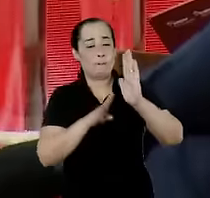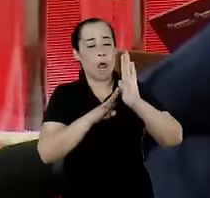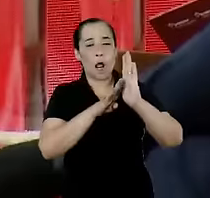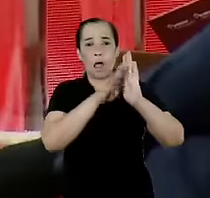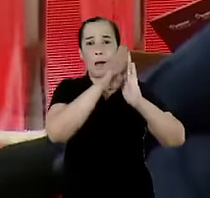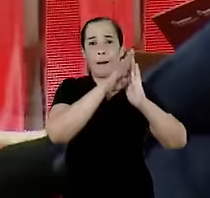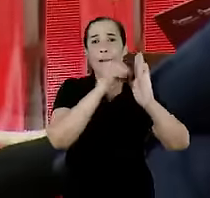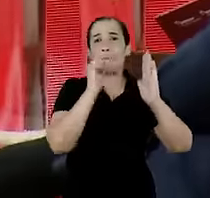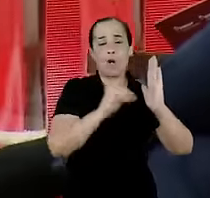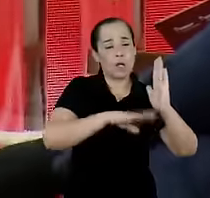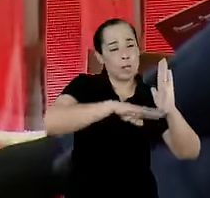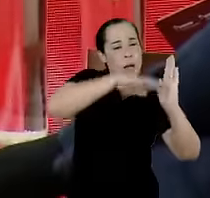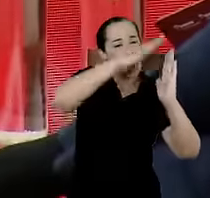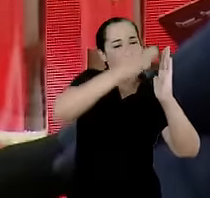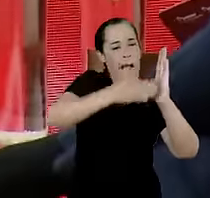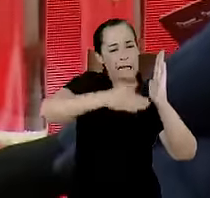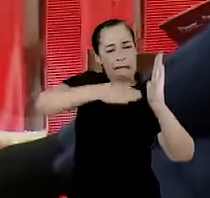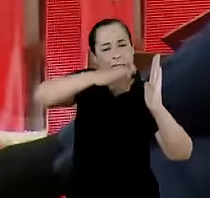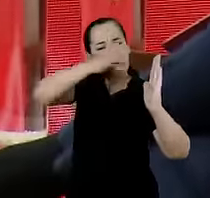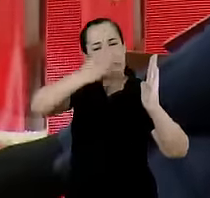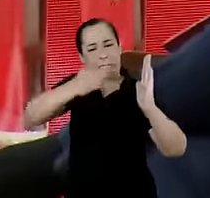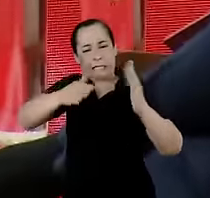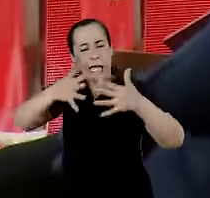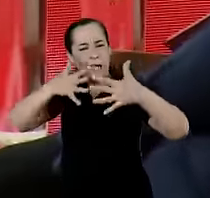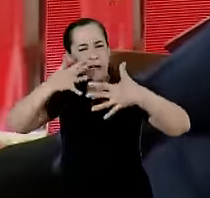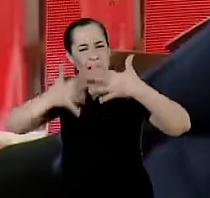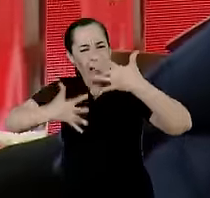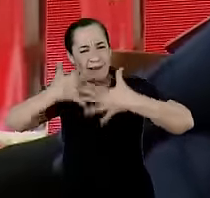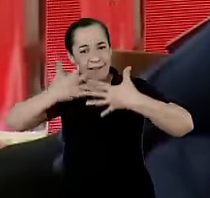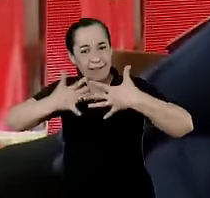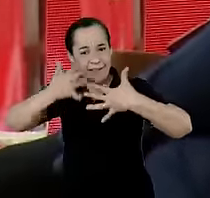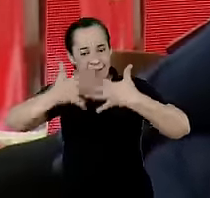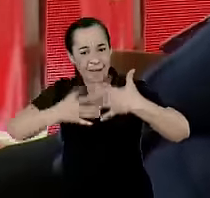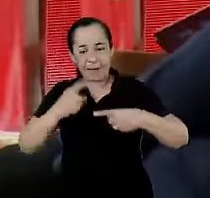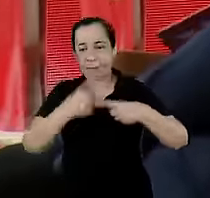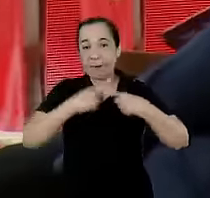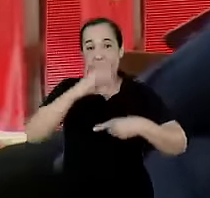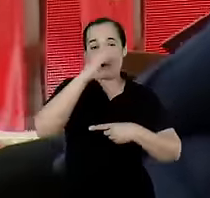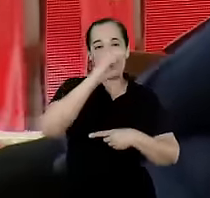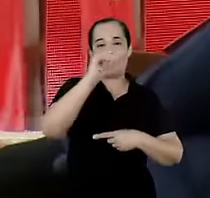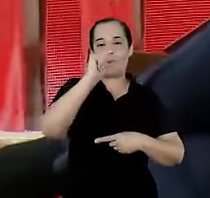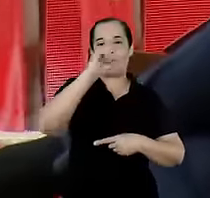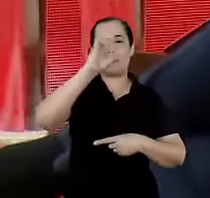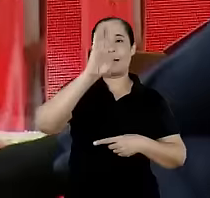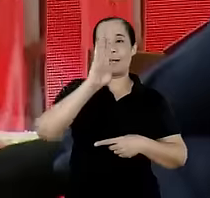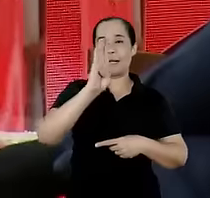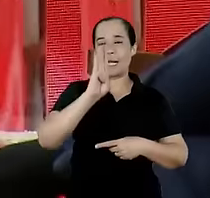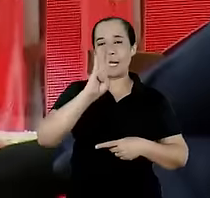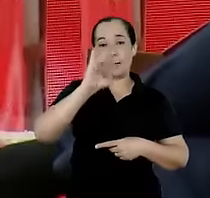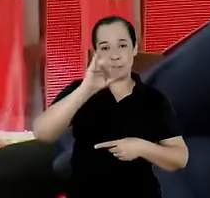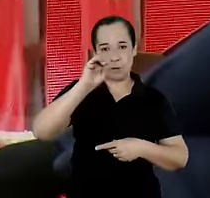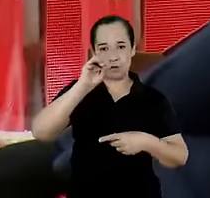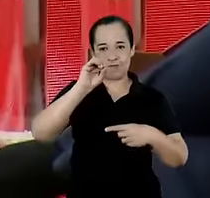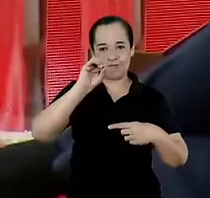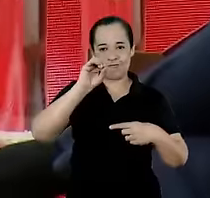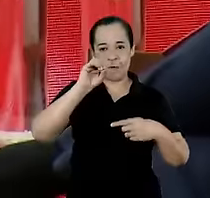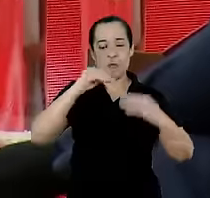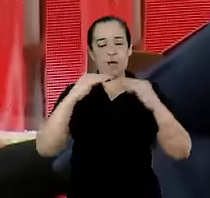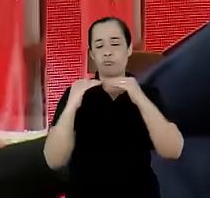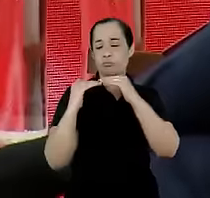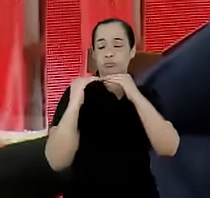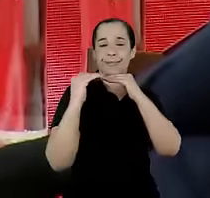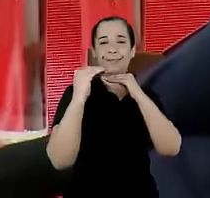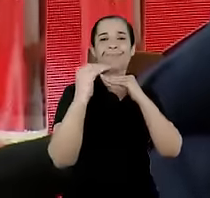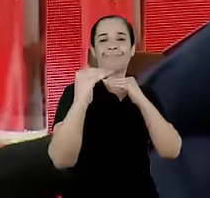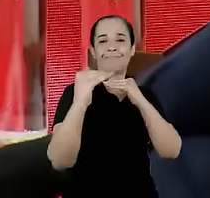curva e a gente já viu movimentos onde eh o câmbio tava relativamente estável Mas você teve uma contaminação via curva de juros não é o mais